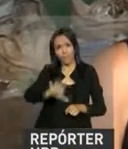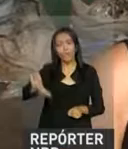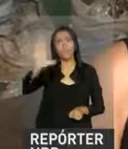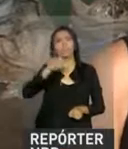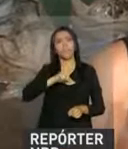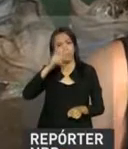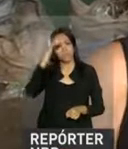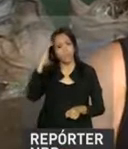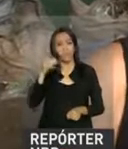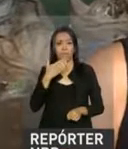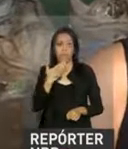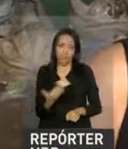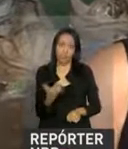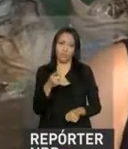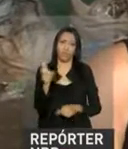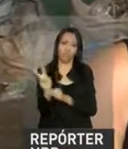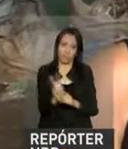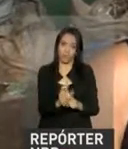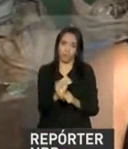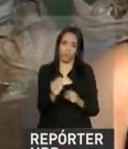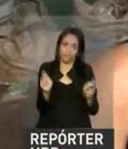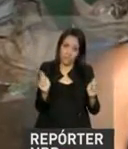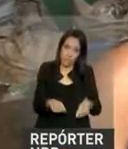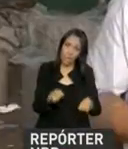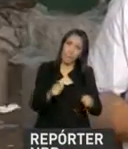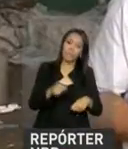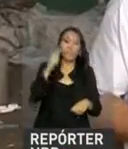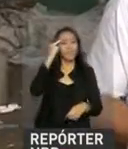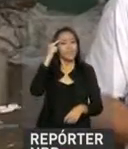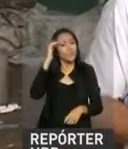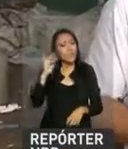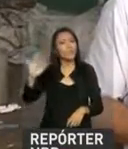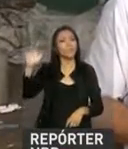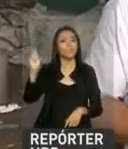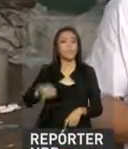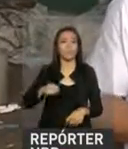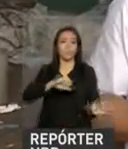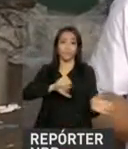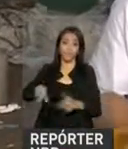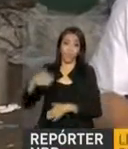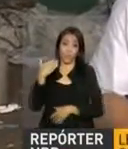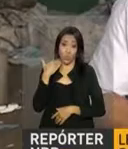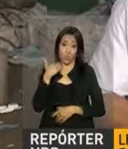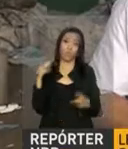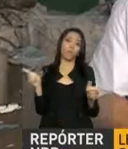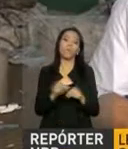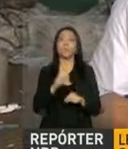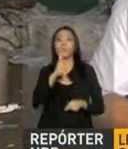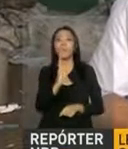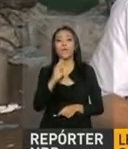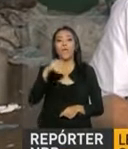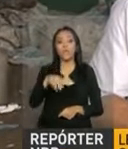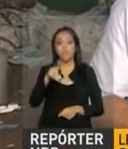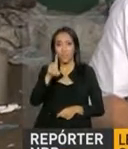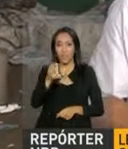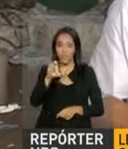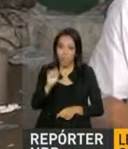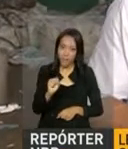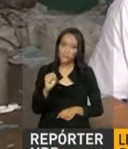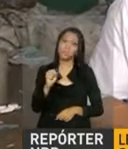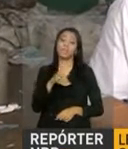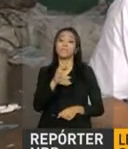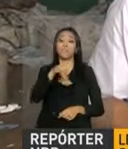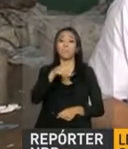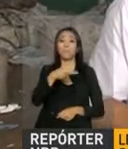né e mostrar que é possível que elas que estão sonhando mais eo bnds anunciou uma série de ações para que micro pequenas e médias